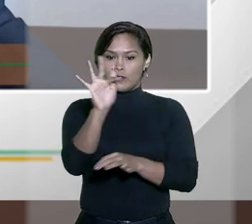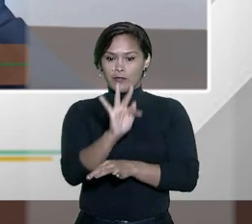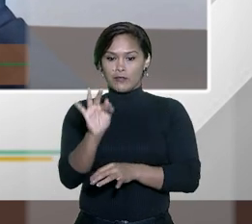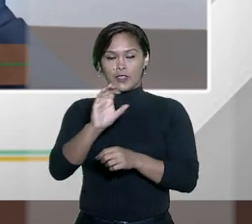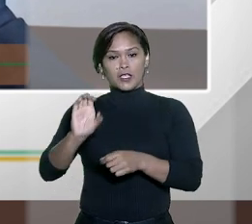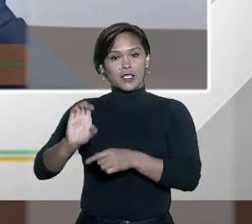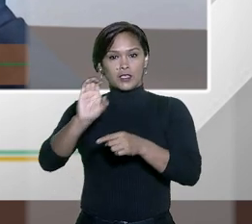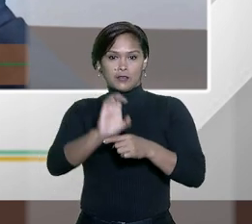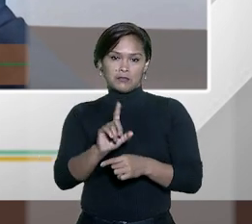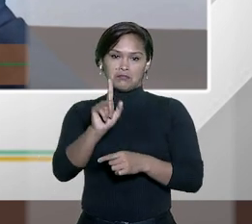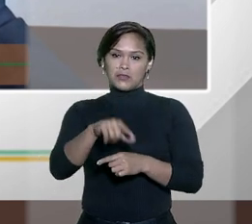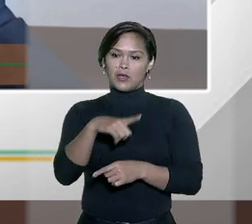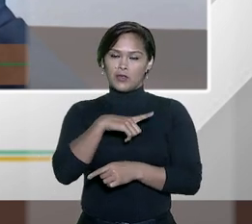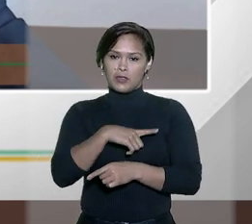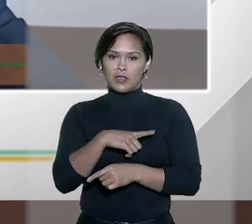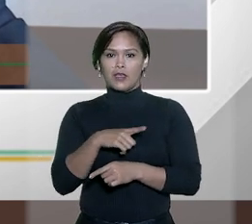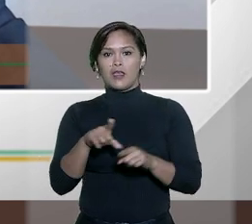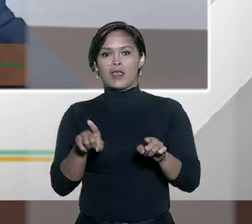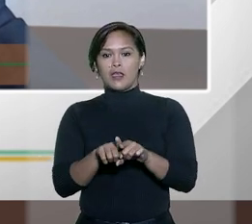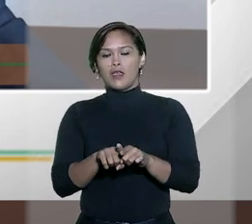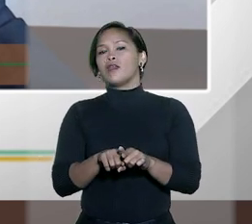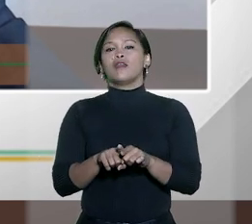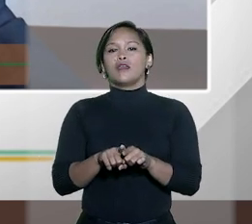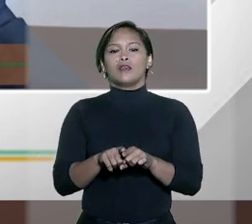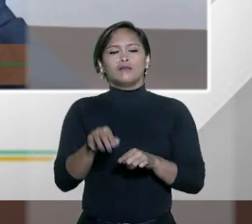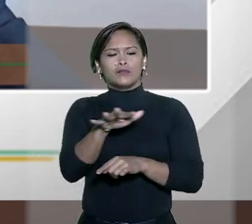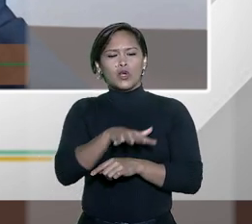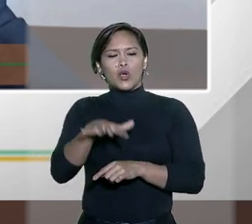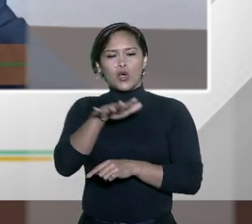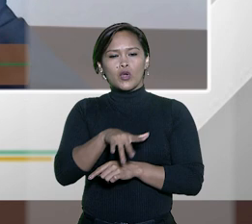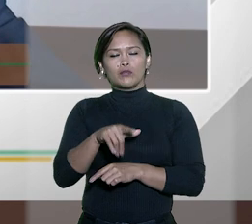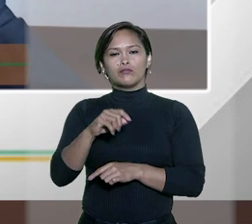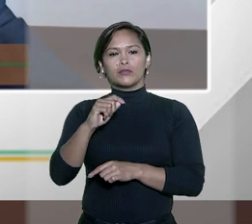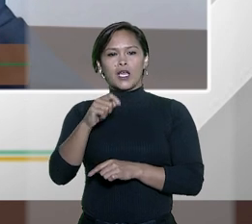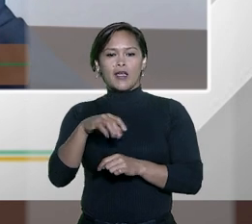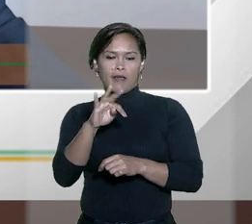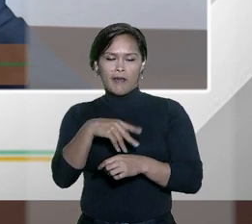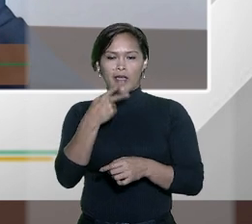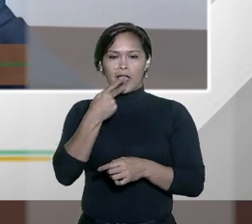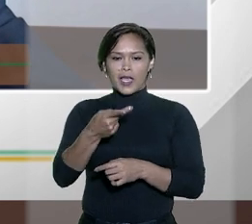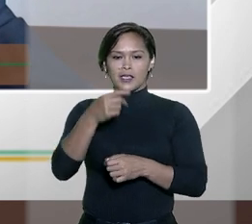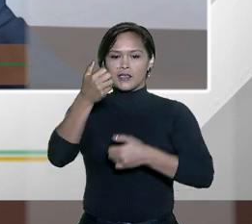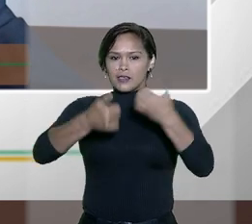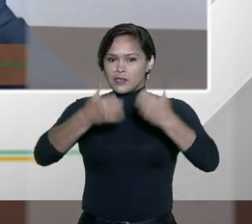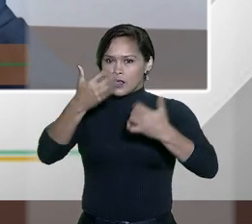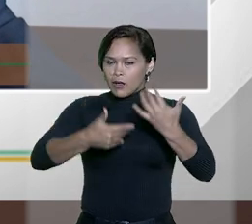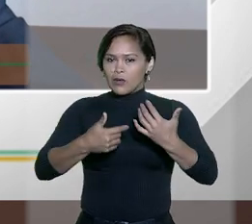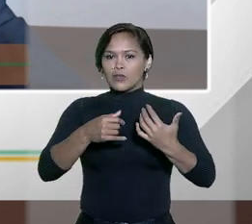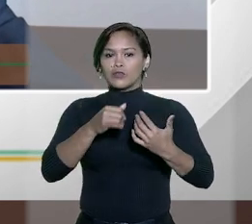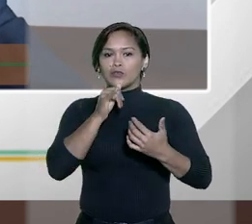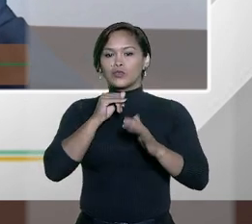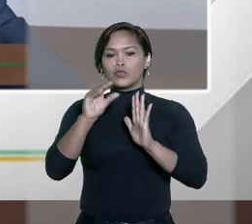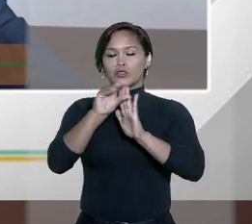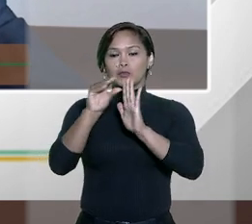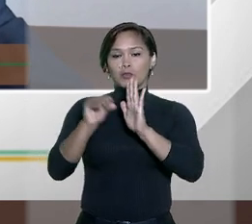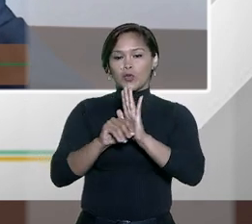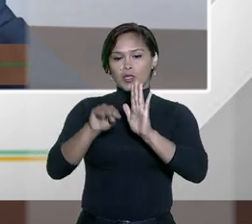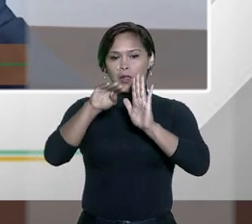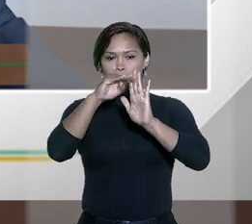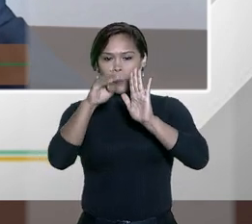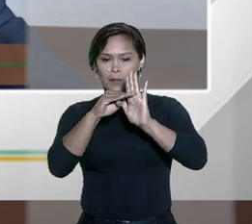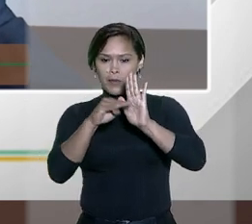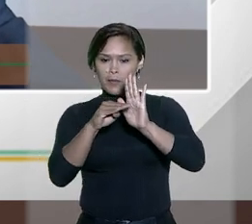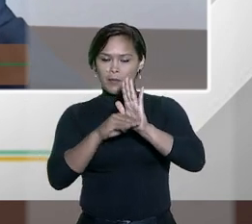federal, estadual, enfim. Em linhas gerais é isso, Tiago, são esses aí os modelos, enfim,